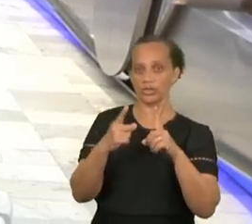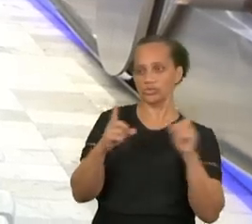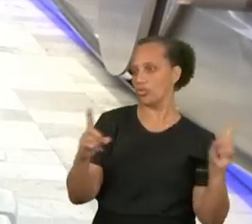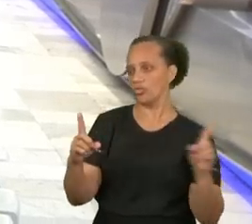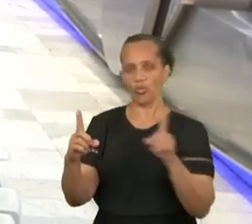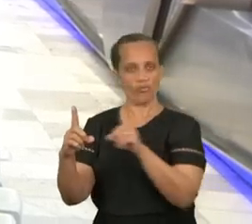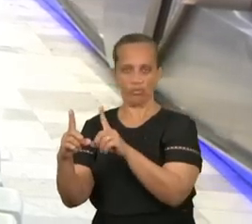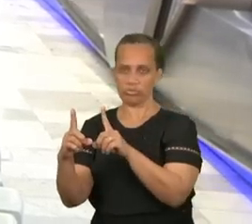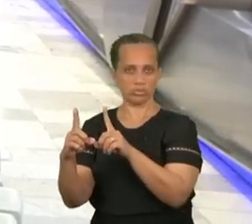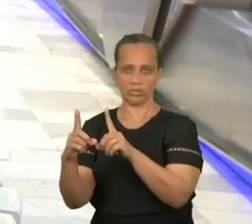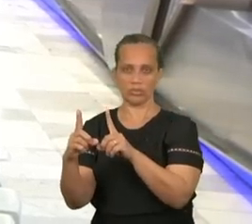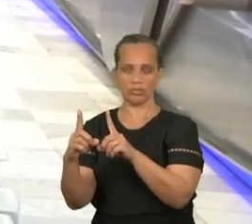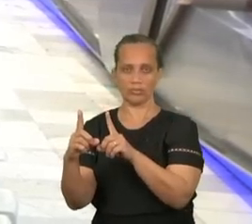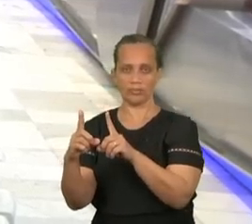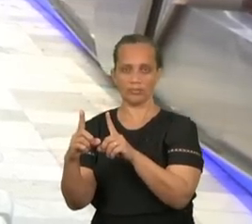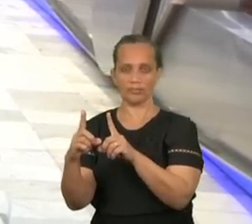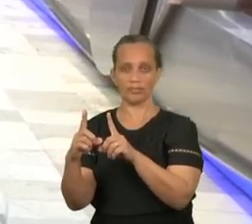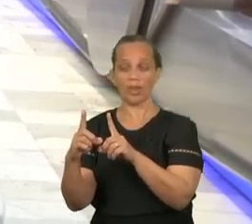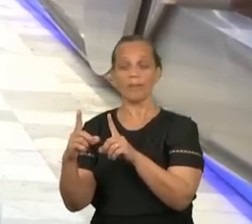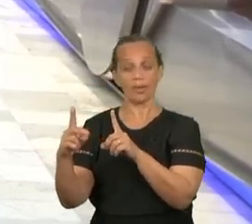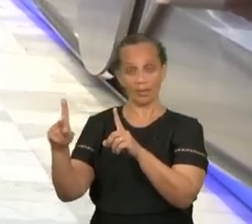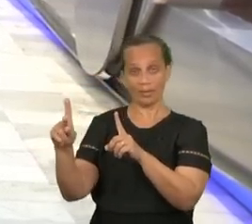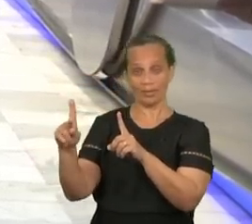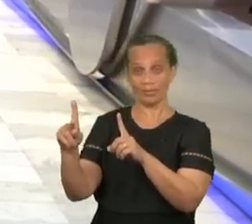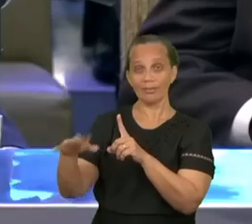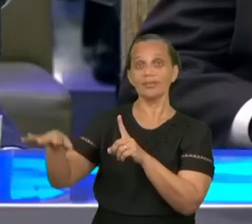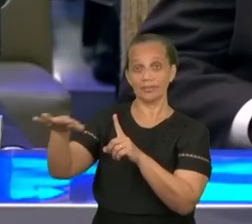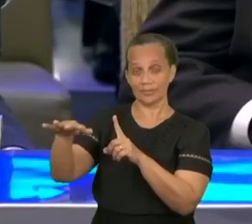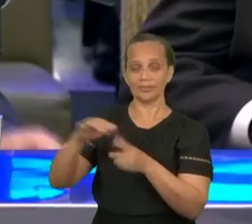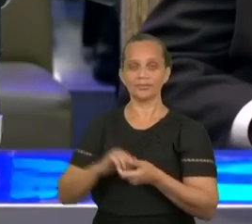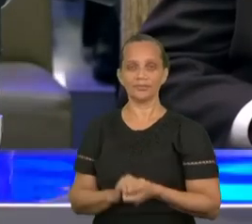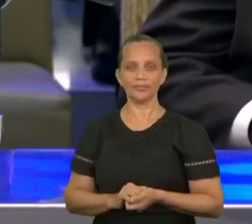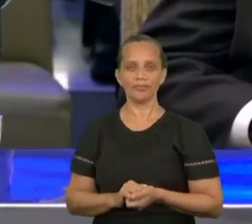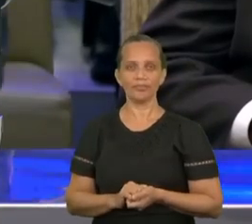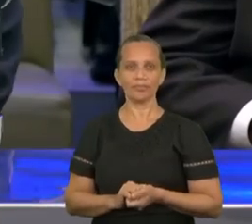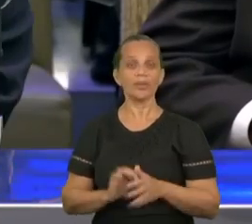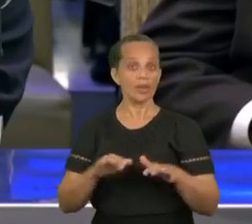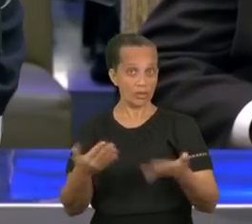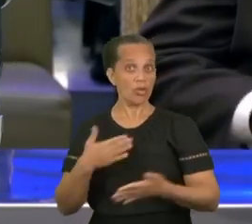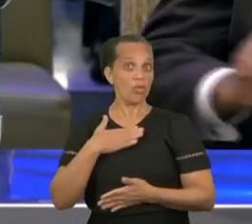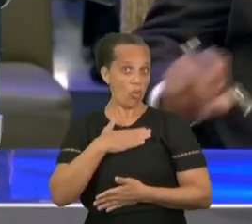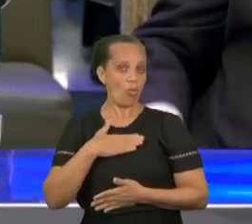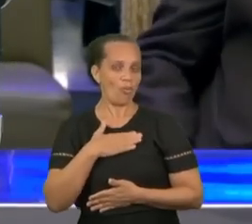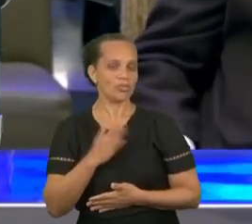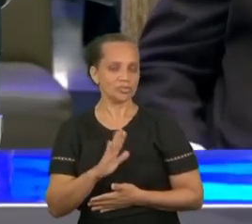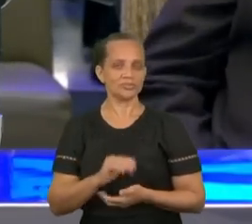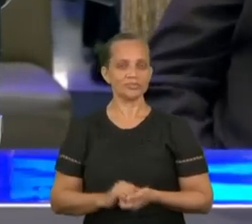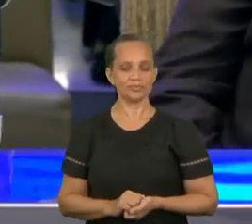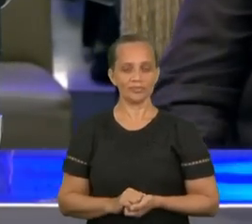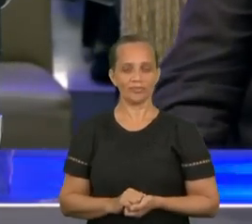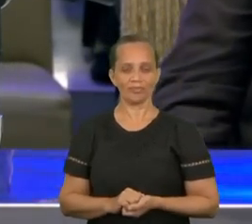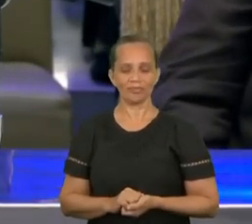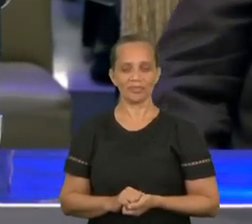estou para eles eu gosto mais como diz a versão espanhola e